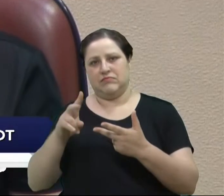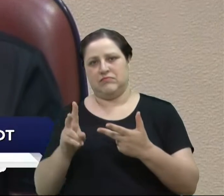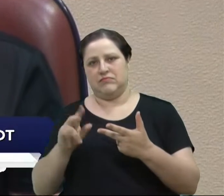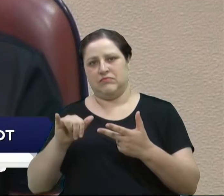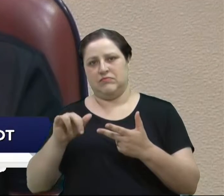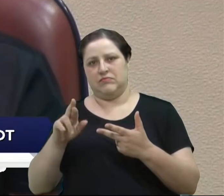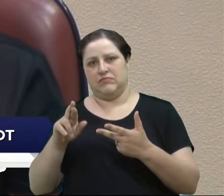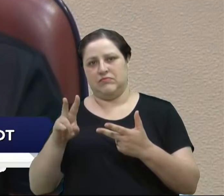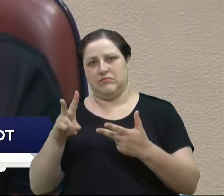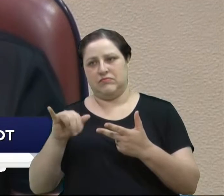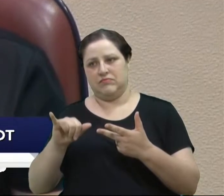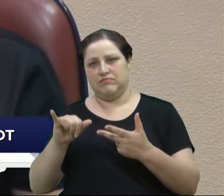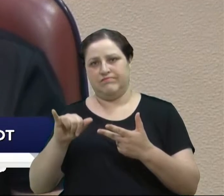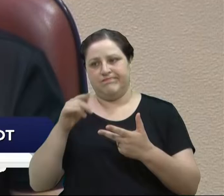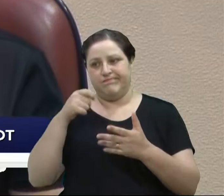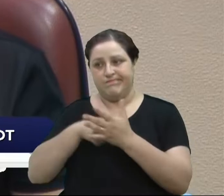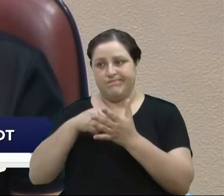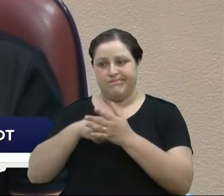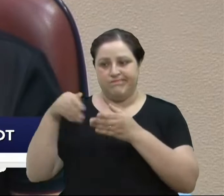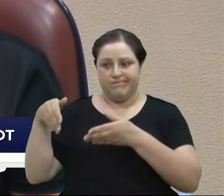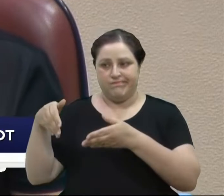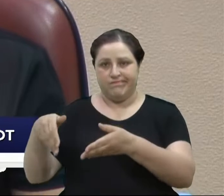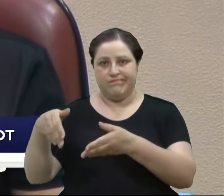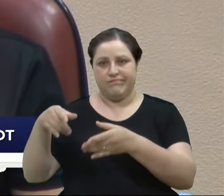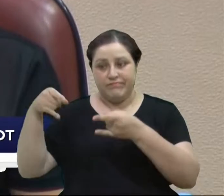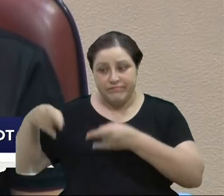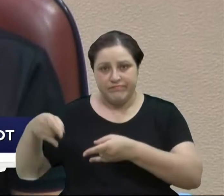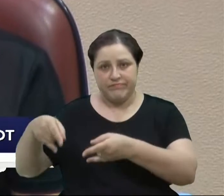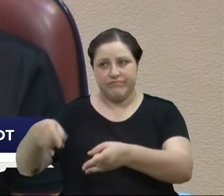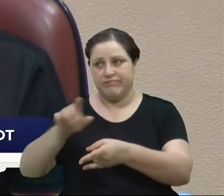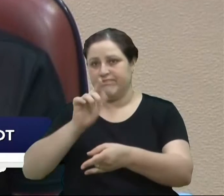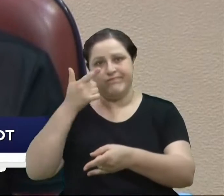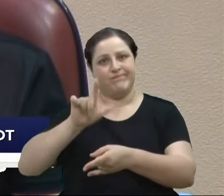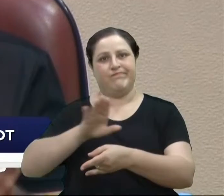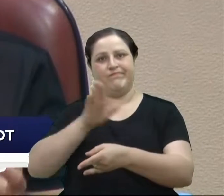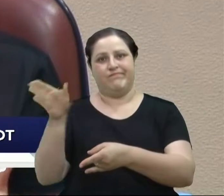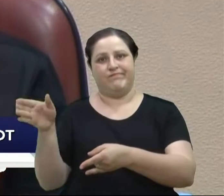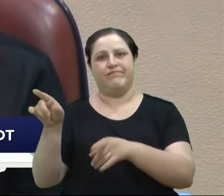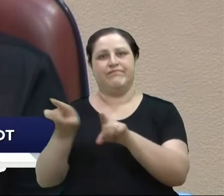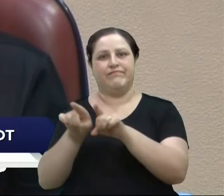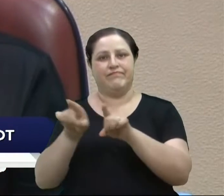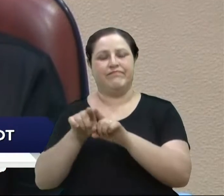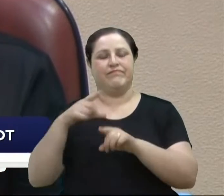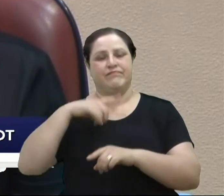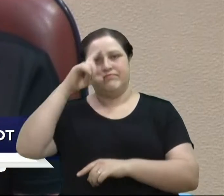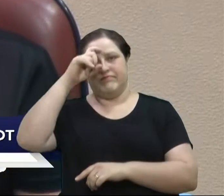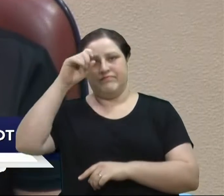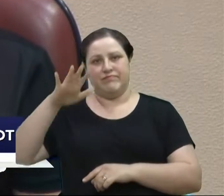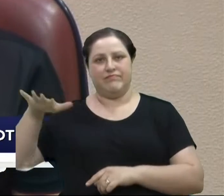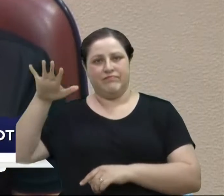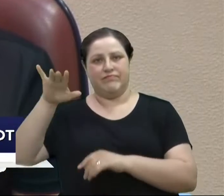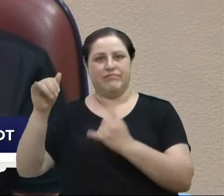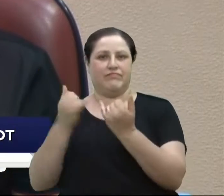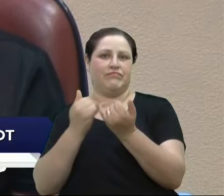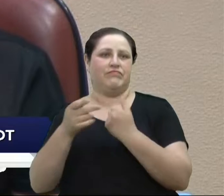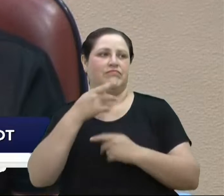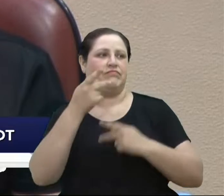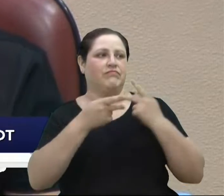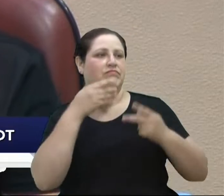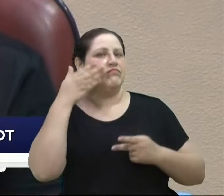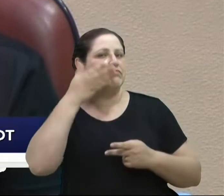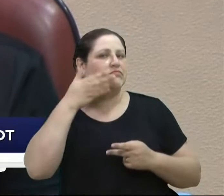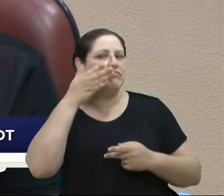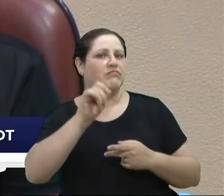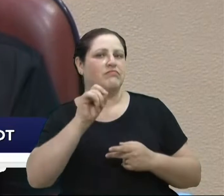chegar até esse local. E aí a gente observa também o discurso de alguns hospitais, por exemplo, aqui o Hospital Geral, né, que as pessoas